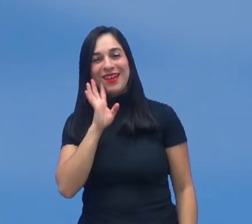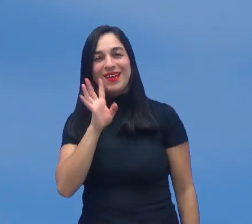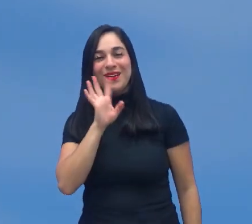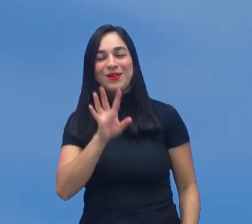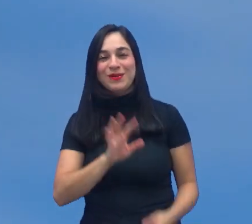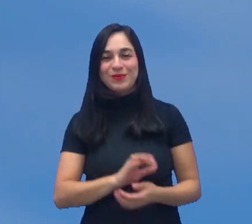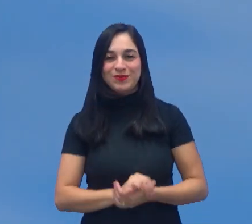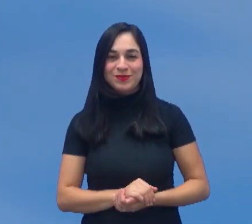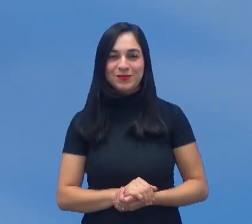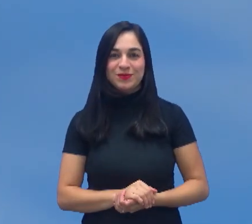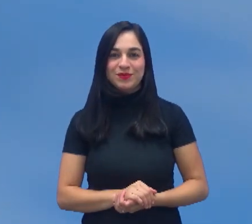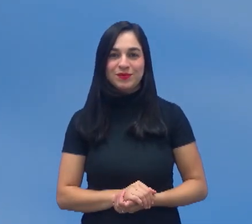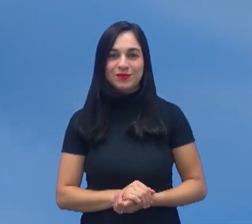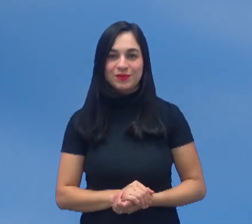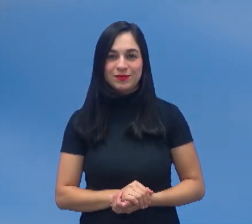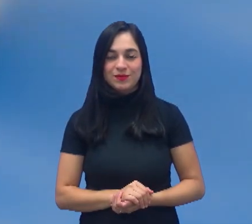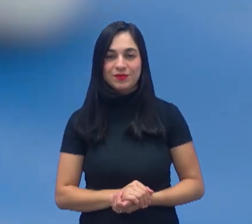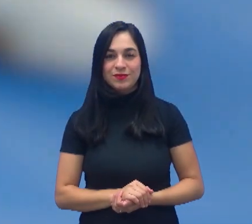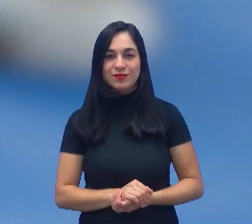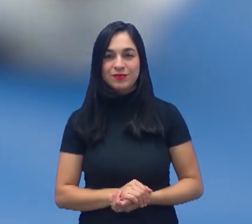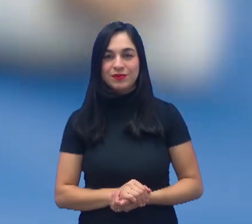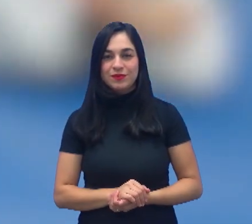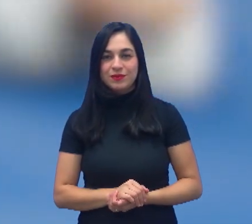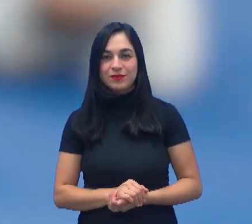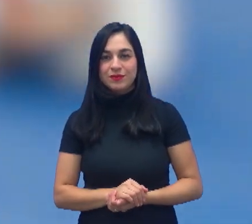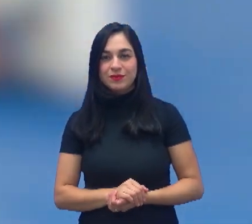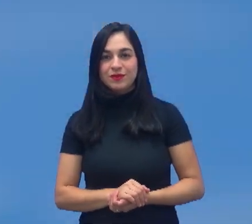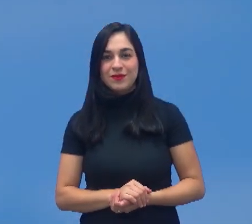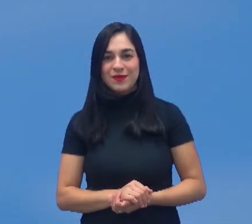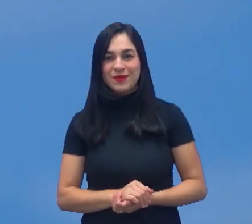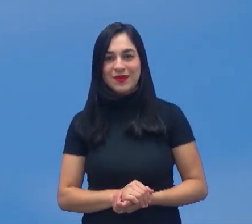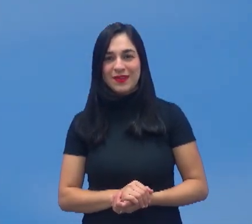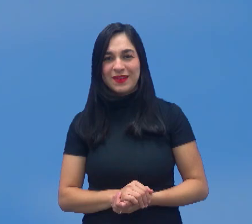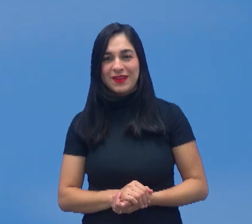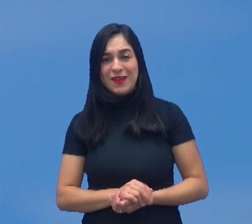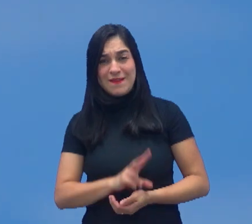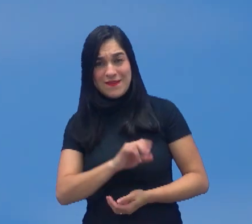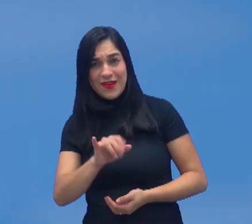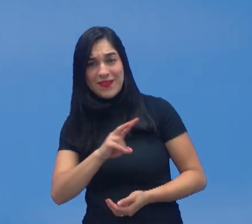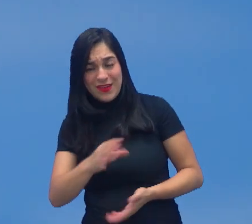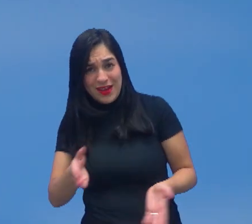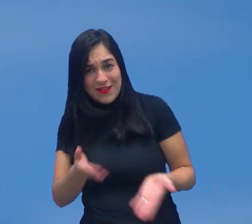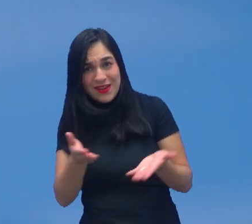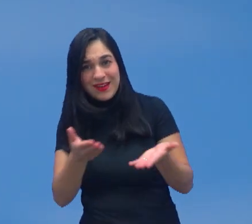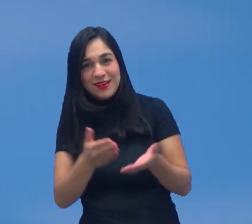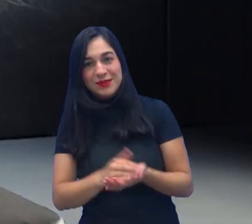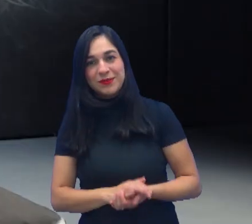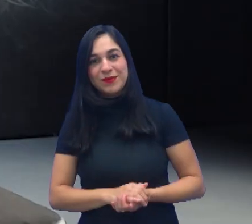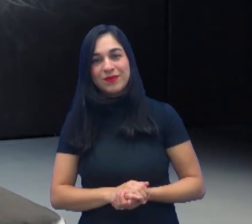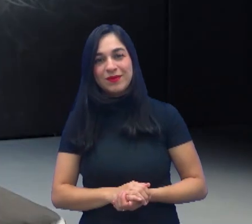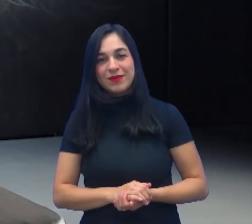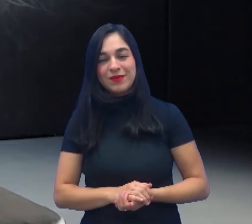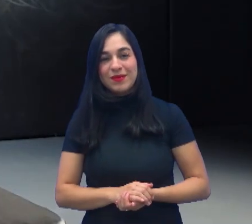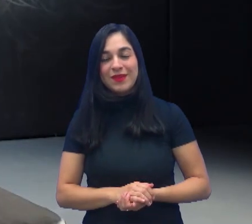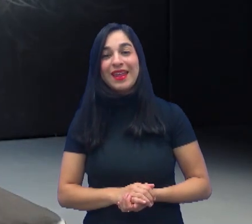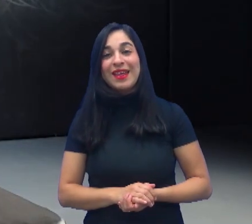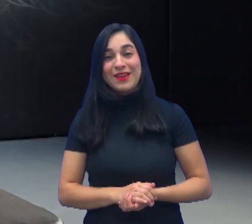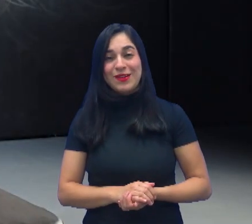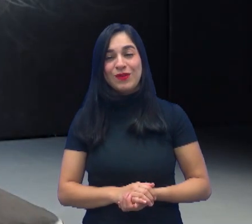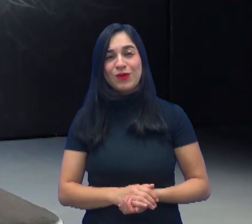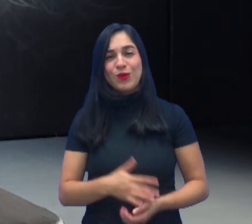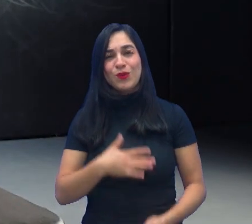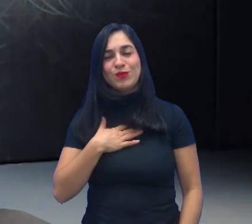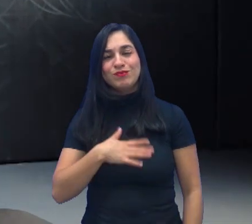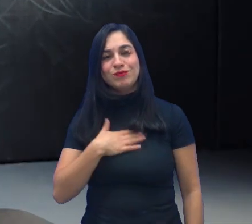perna dela, isso! Assim, sobe, agora, assim, vou ter que sair agora. Eu voltei mais motivada para